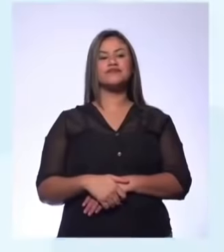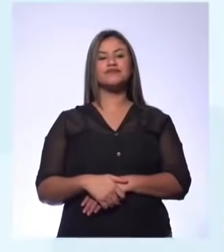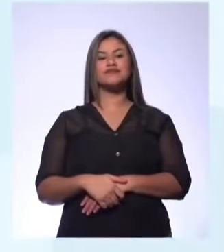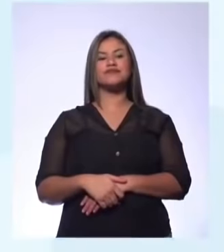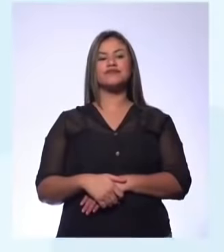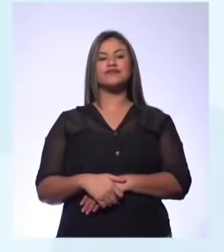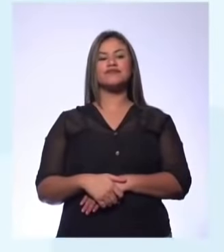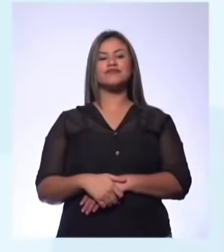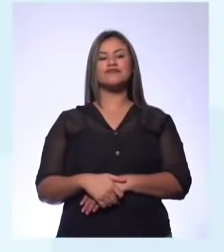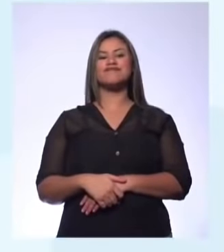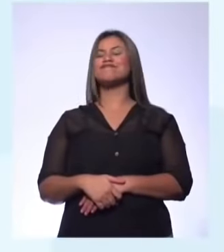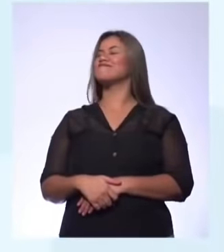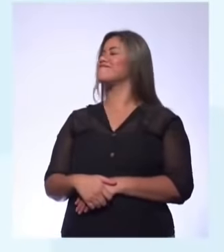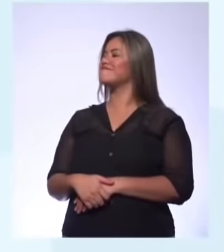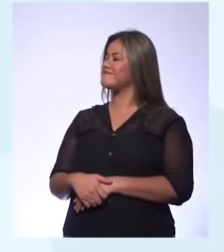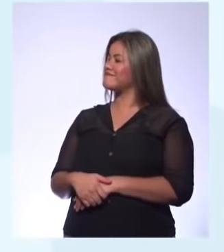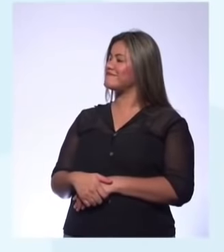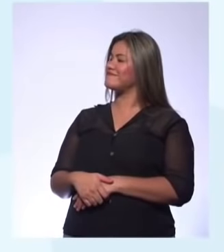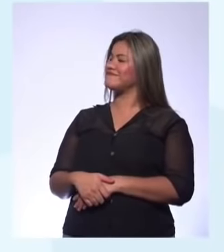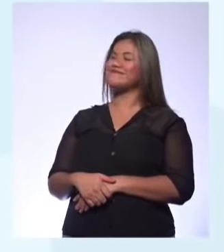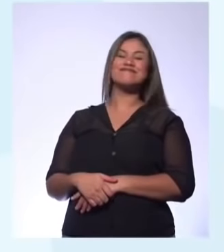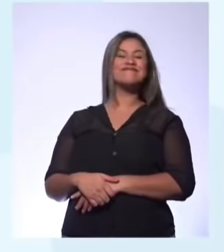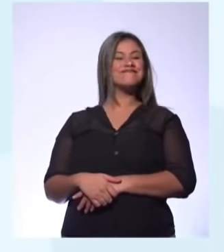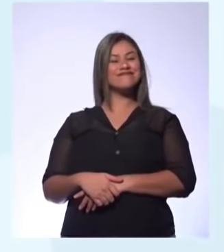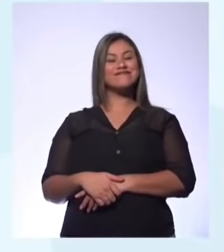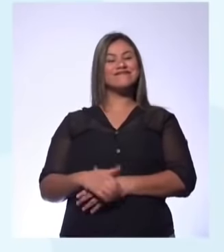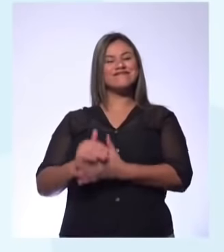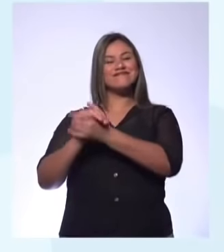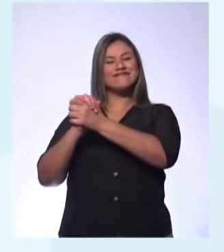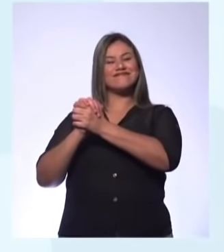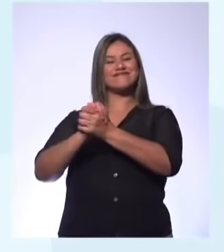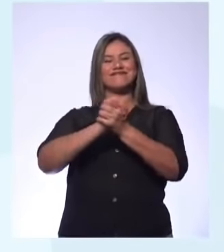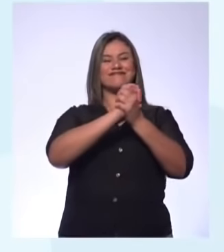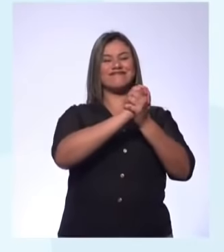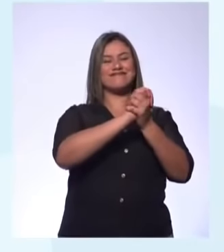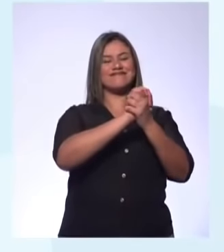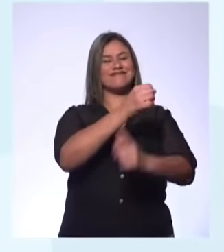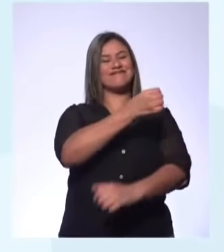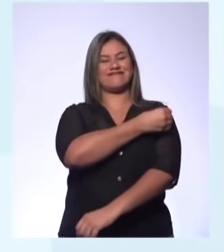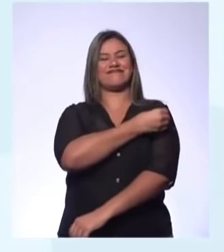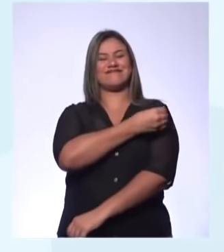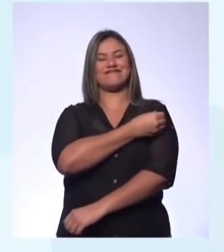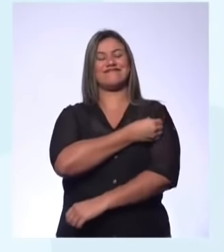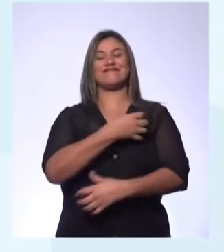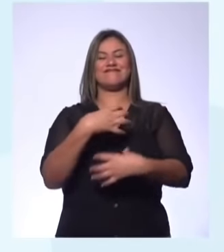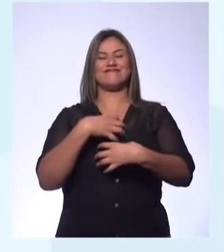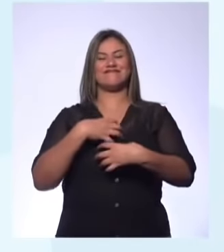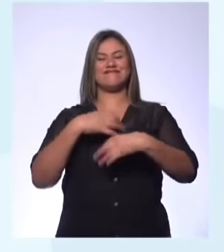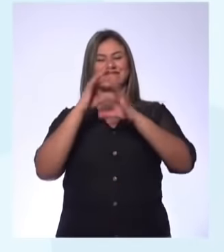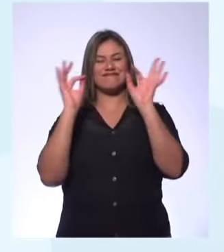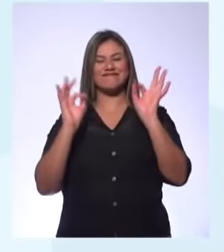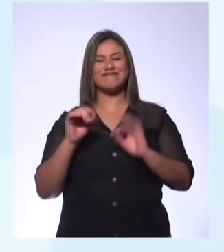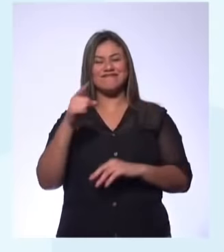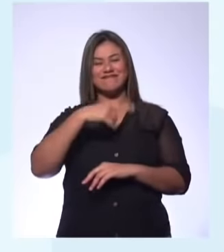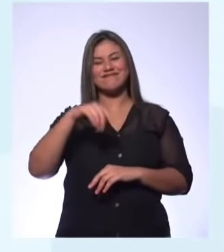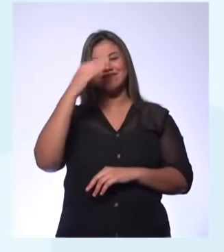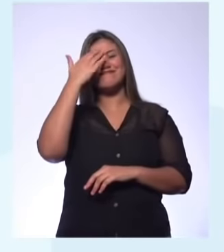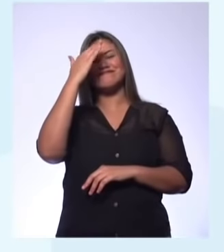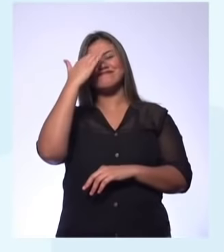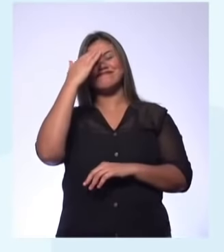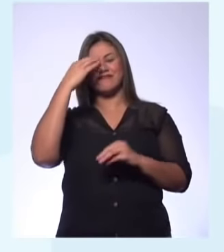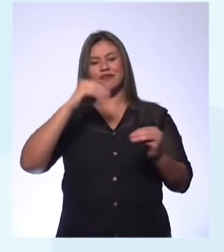Realmente foi um fato. Parabéns, sexto ano. Fico muito feliz, satisfeita em saber que vocês entenderam aí que